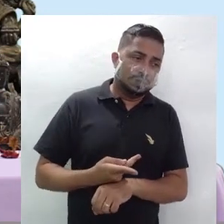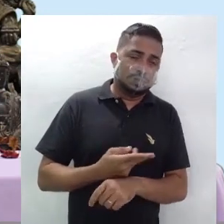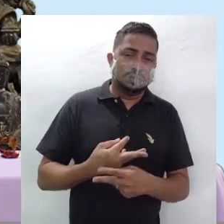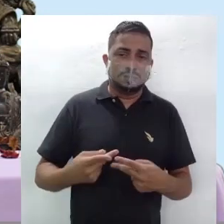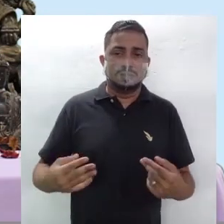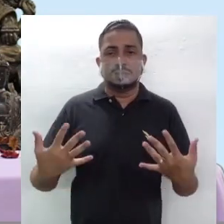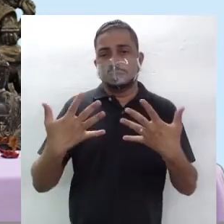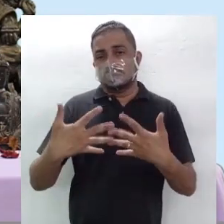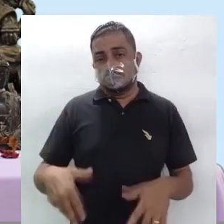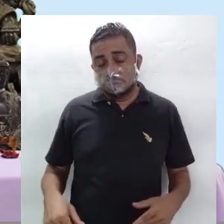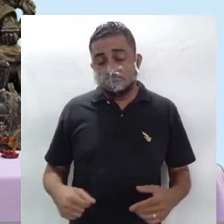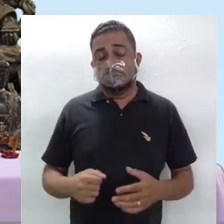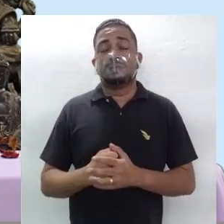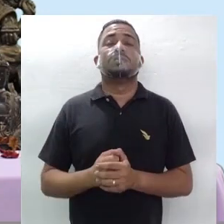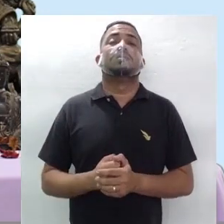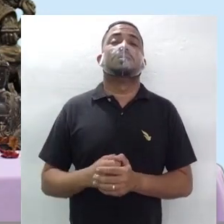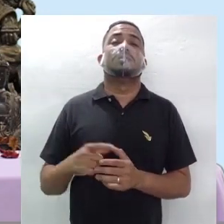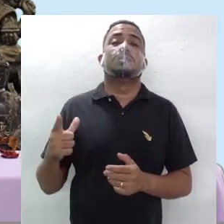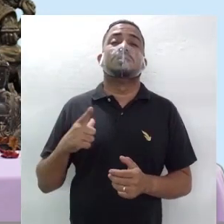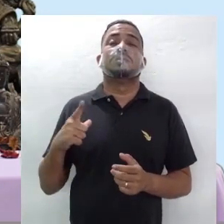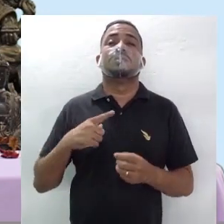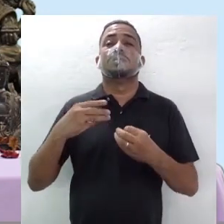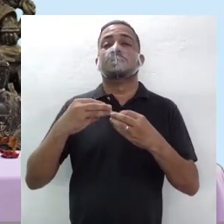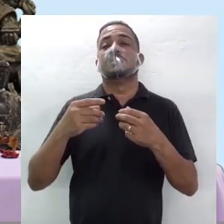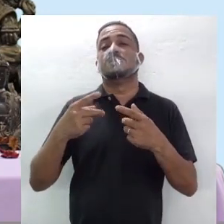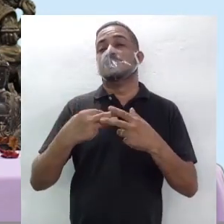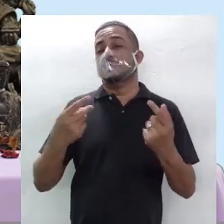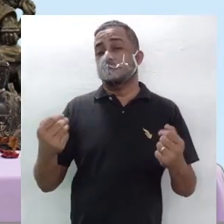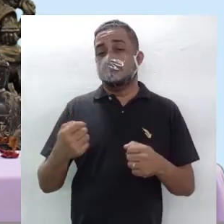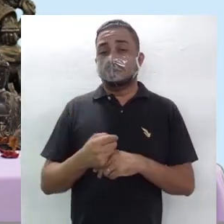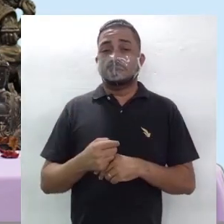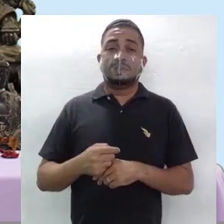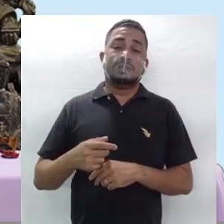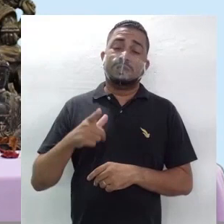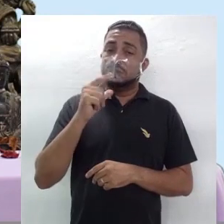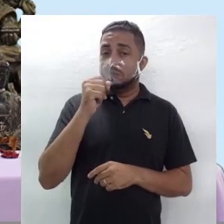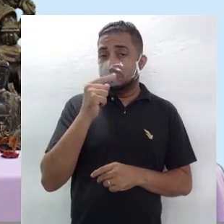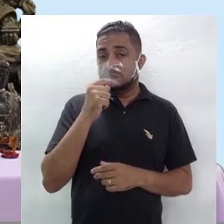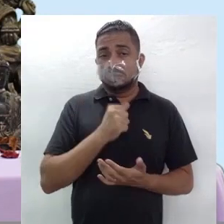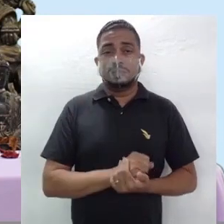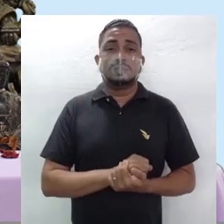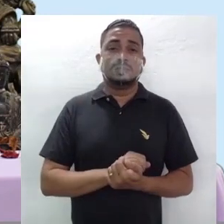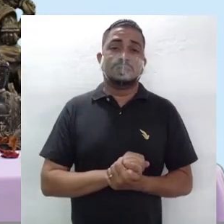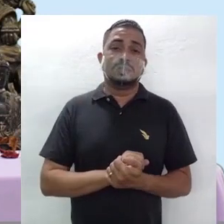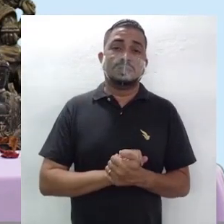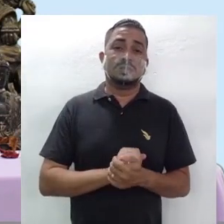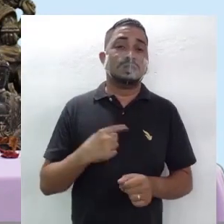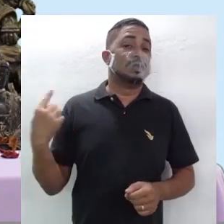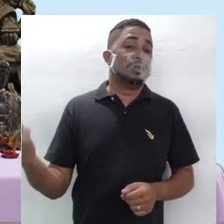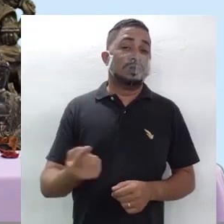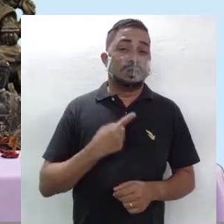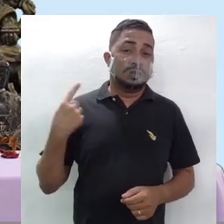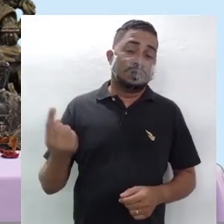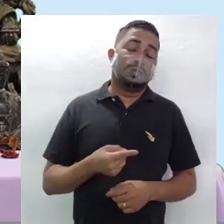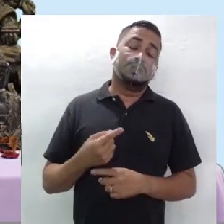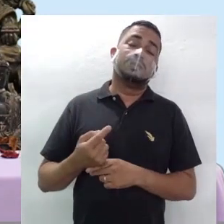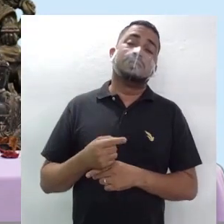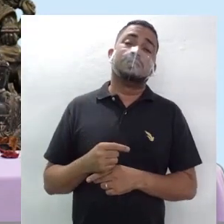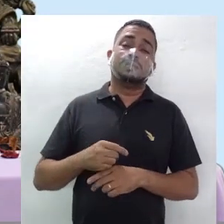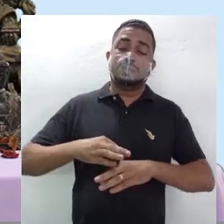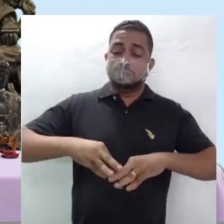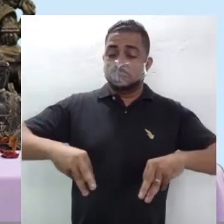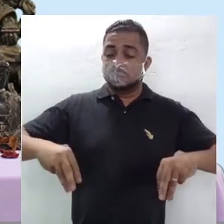recursos naturais, em busca de minerais, em busca de água. No caso dos nossos